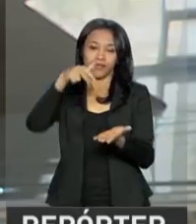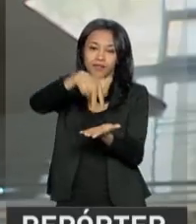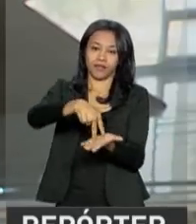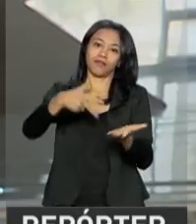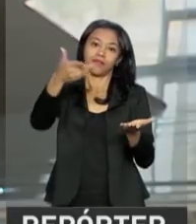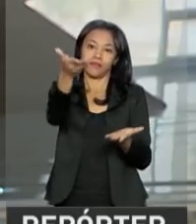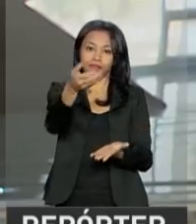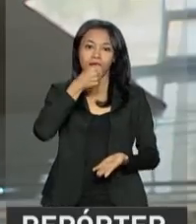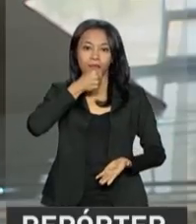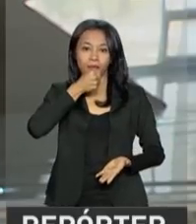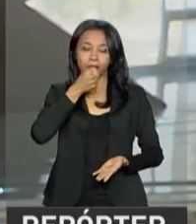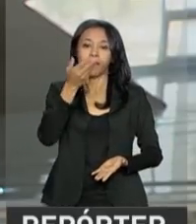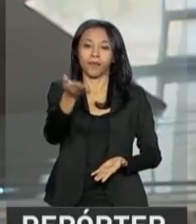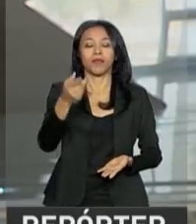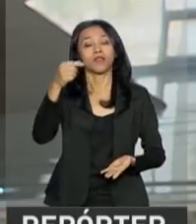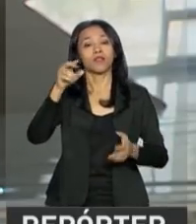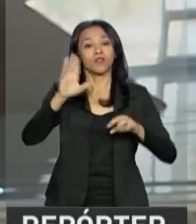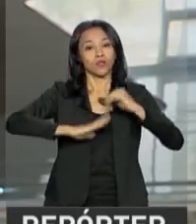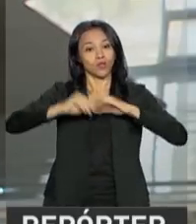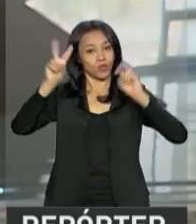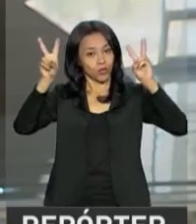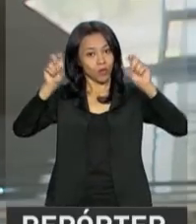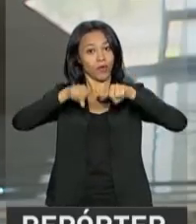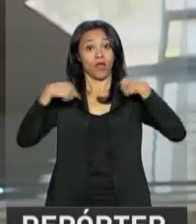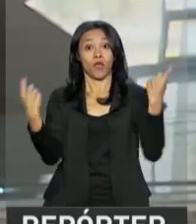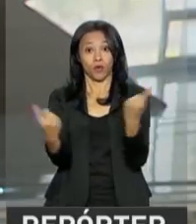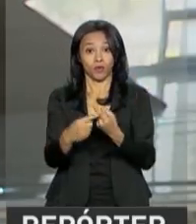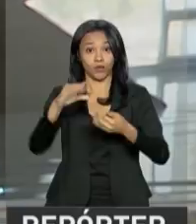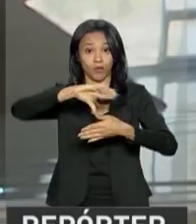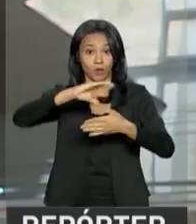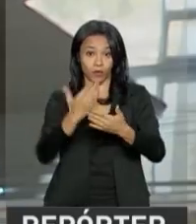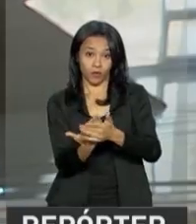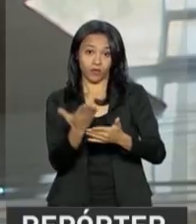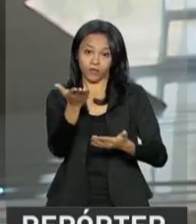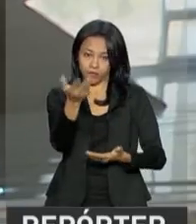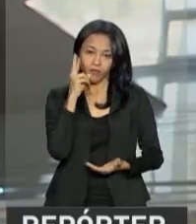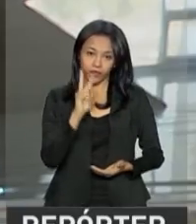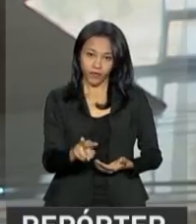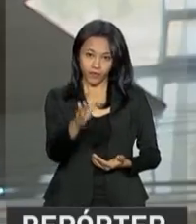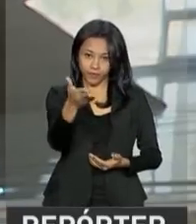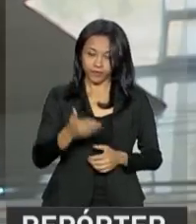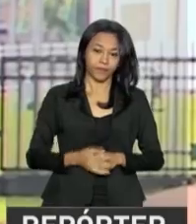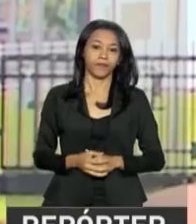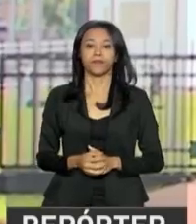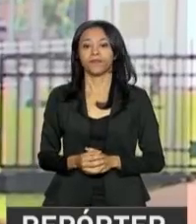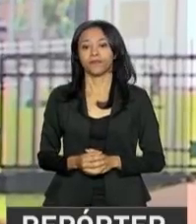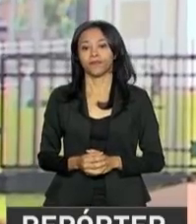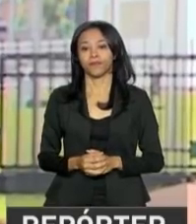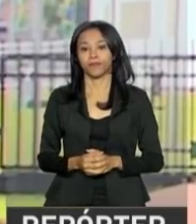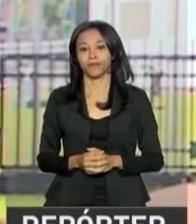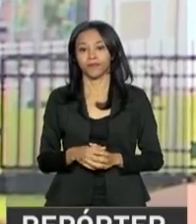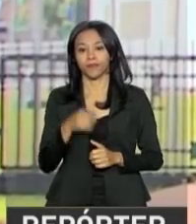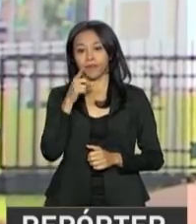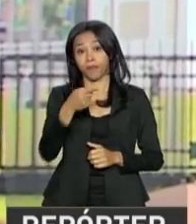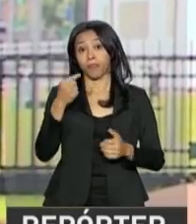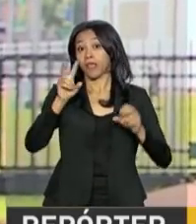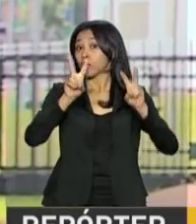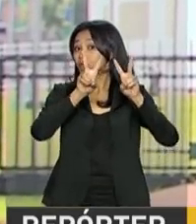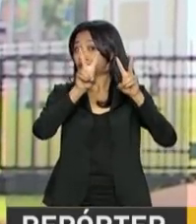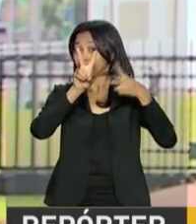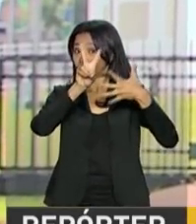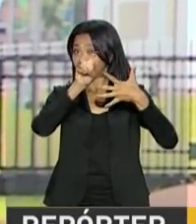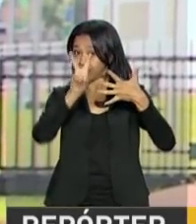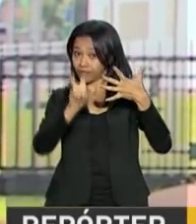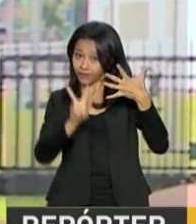essa reunião dos líderes dos países do mercosul vamos acompanhar entre os temas a serem debatidos